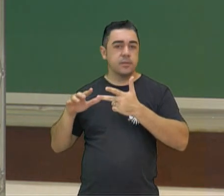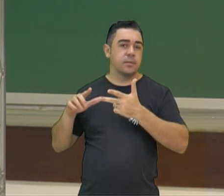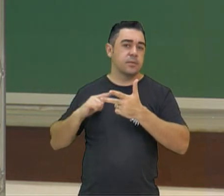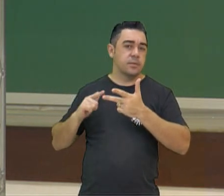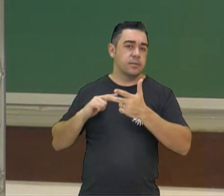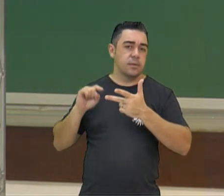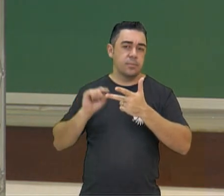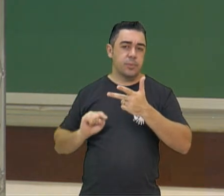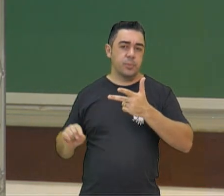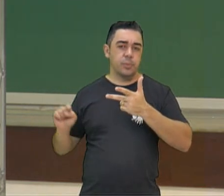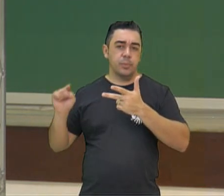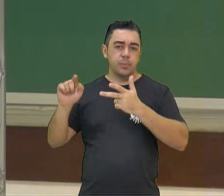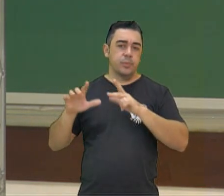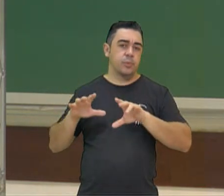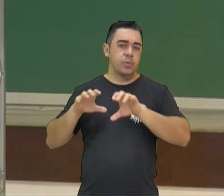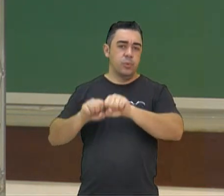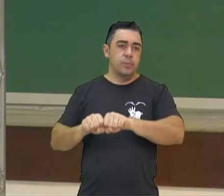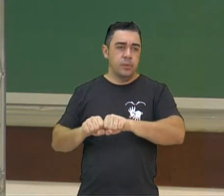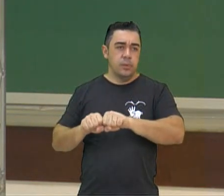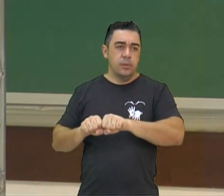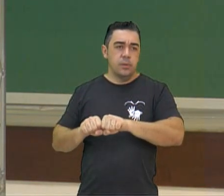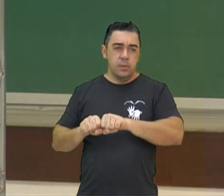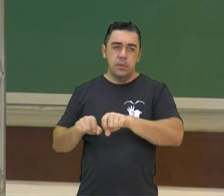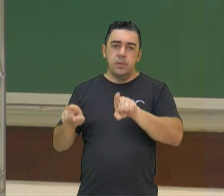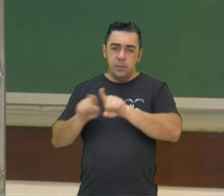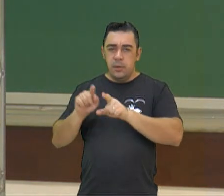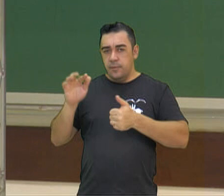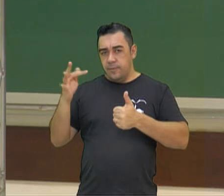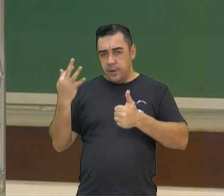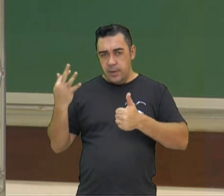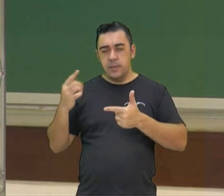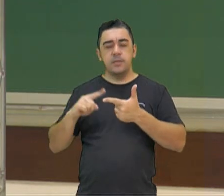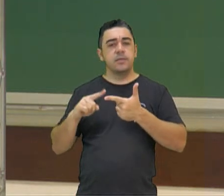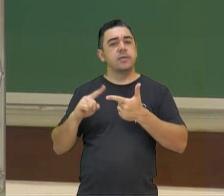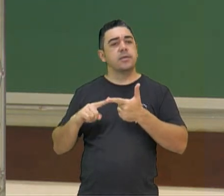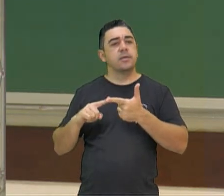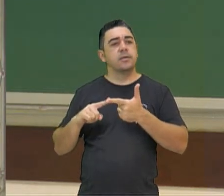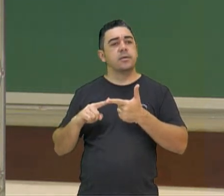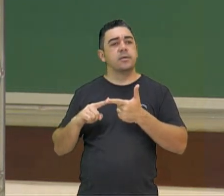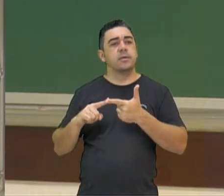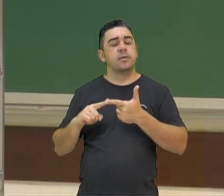dominando, esse aqui é os franceses e